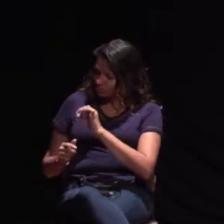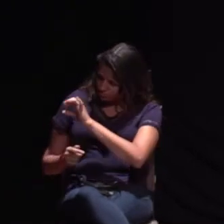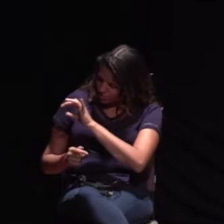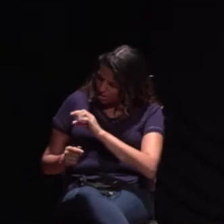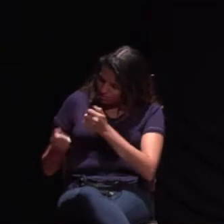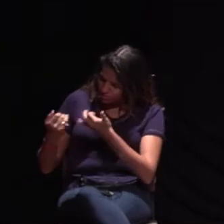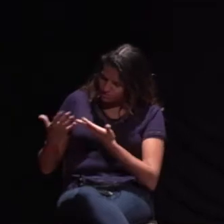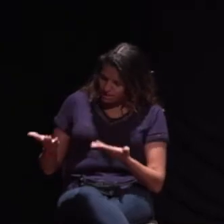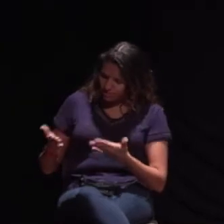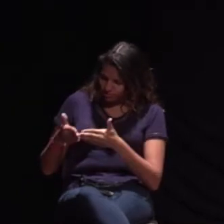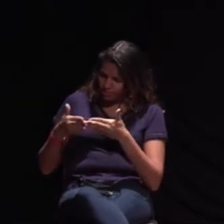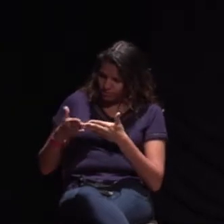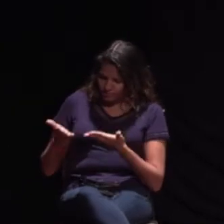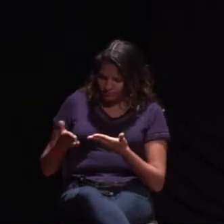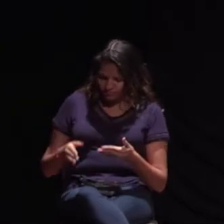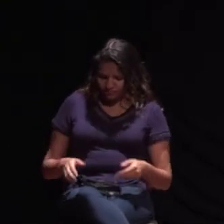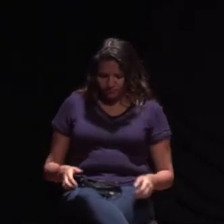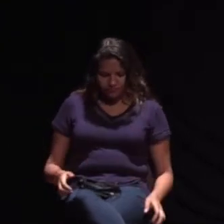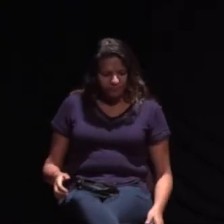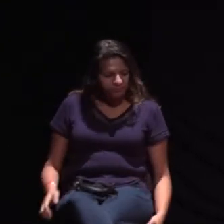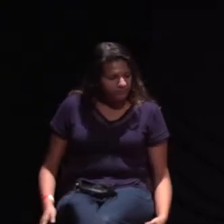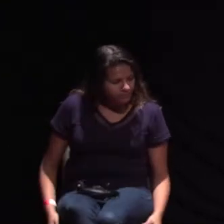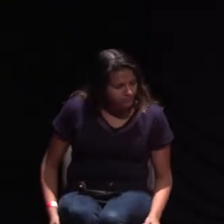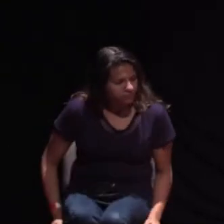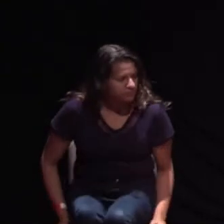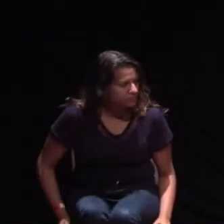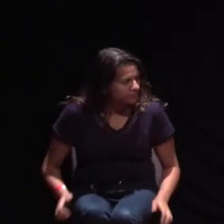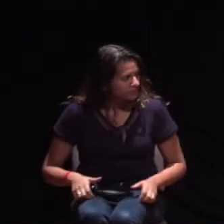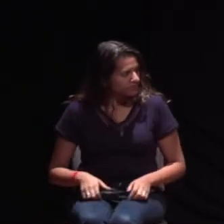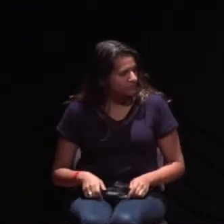essa questão. Gostaríamos, né, de ouvir.